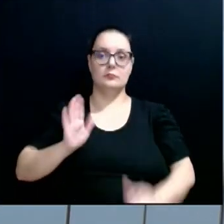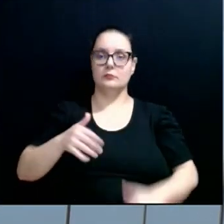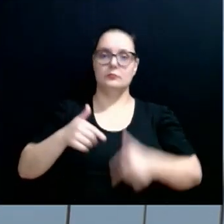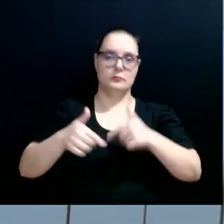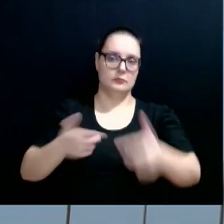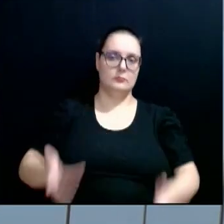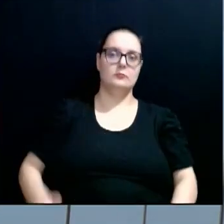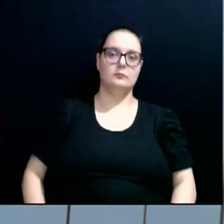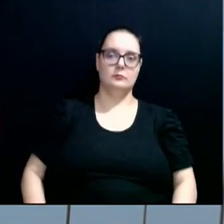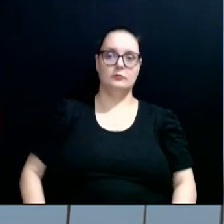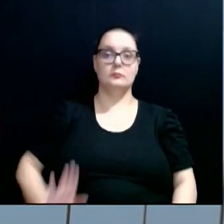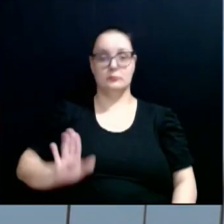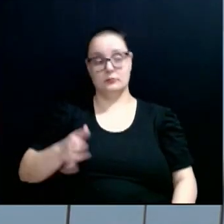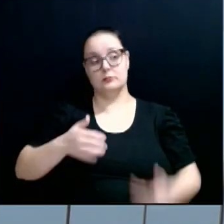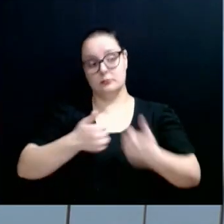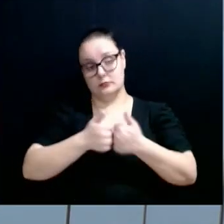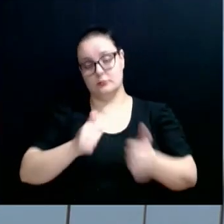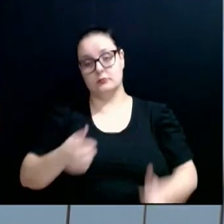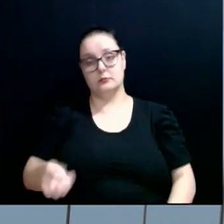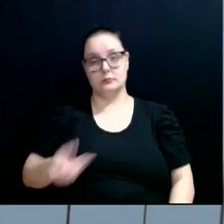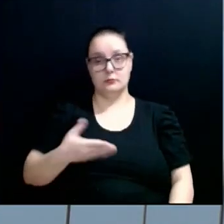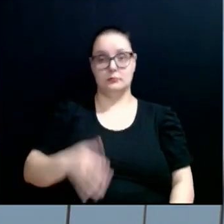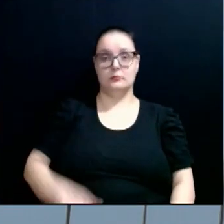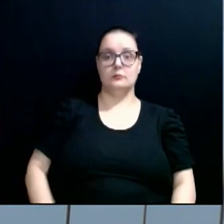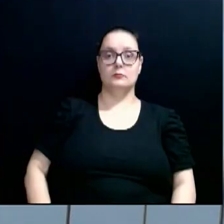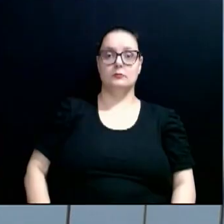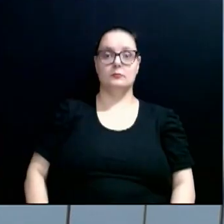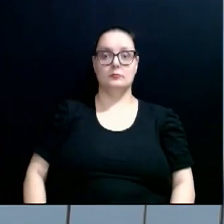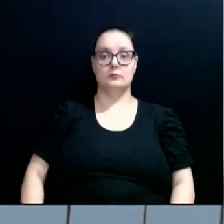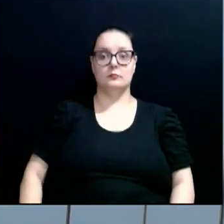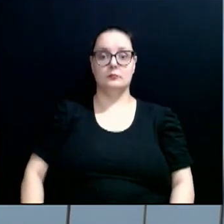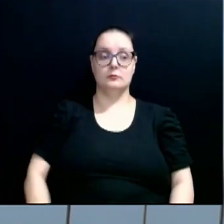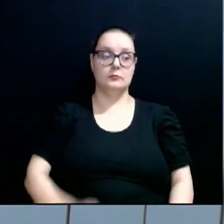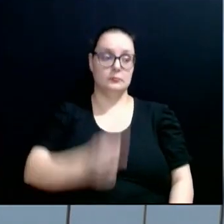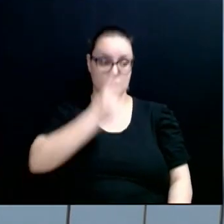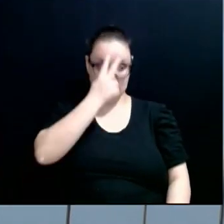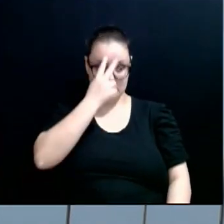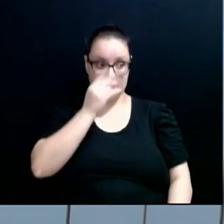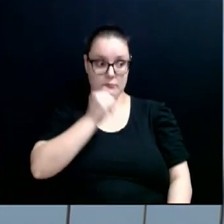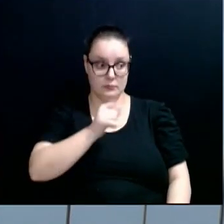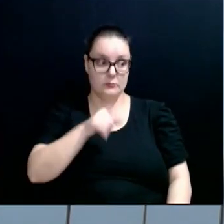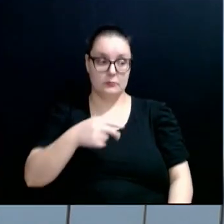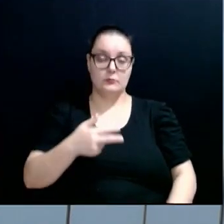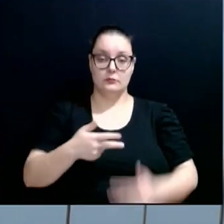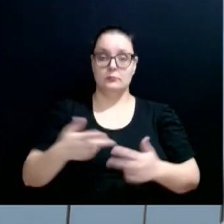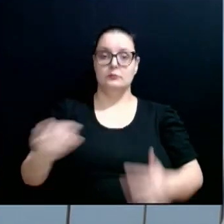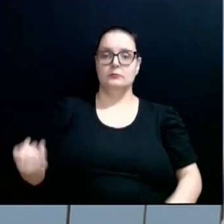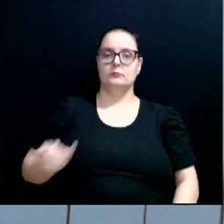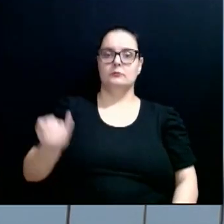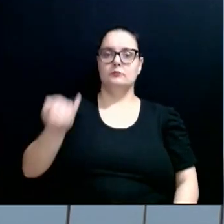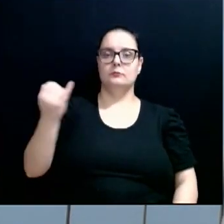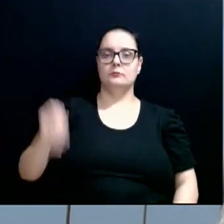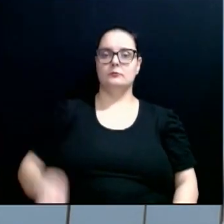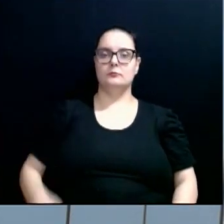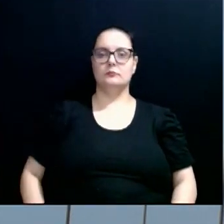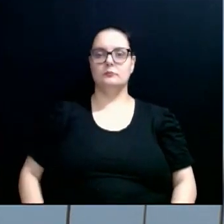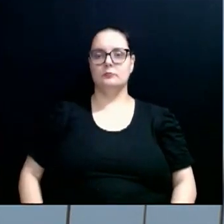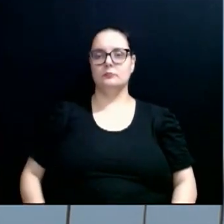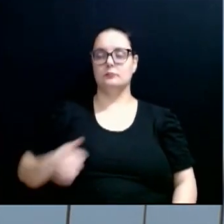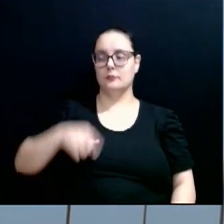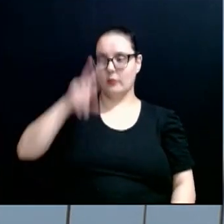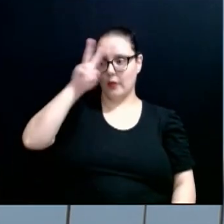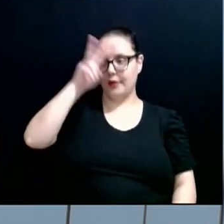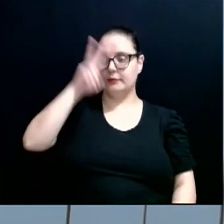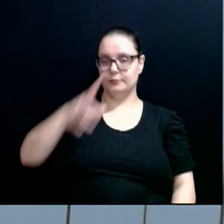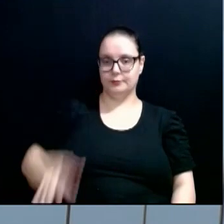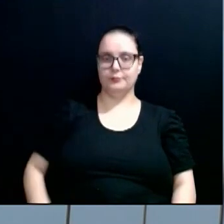novos. Agora, o que o Vinícius falou, uma coisa muito importante. Eu lembro que a gente tinha muito problema